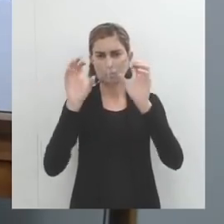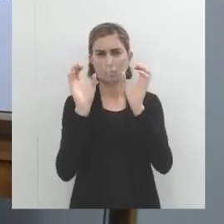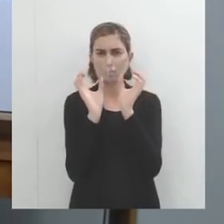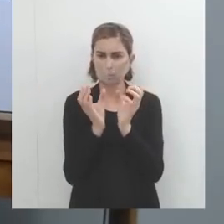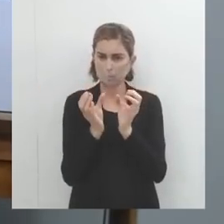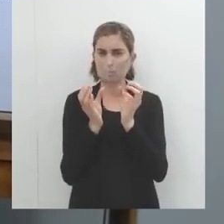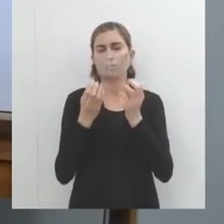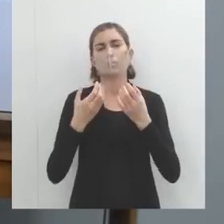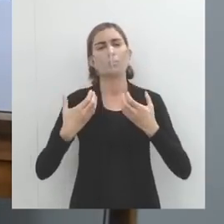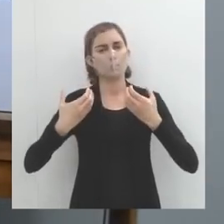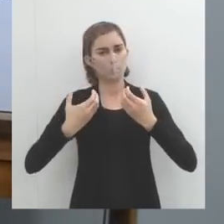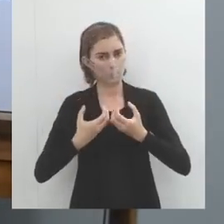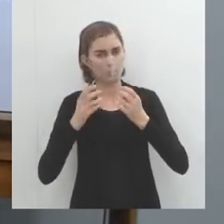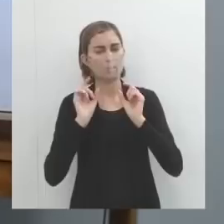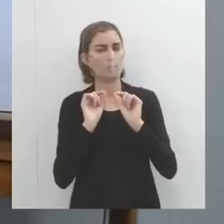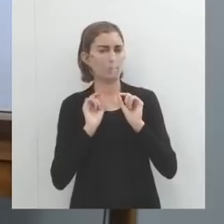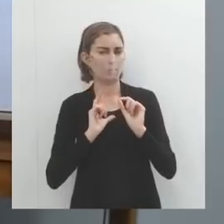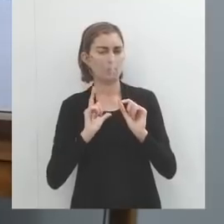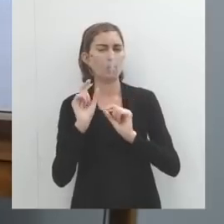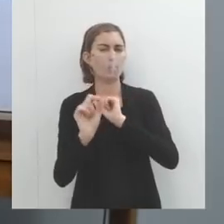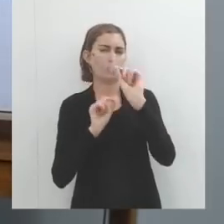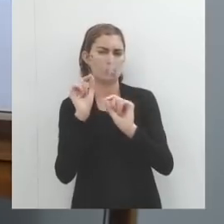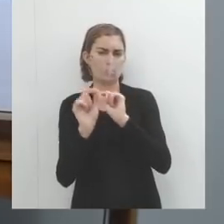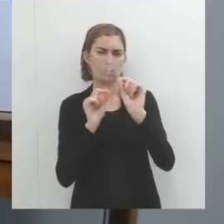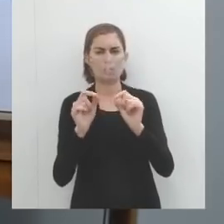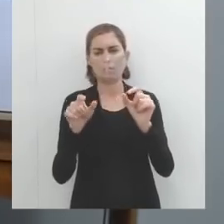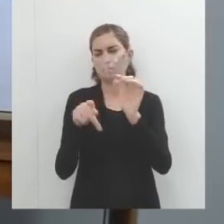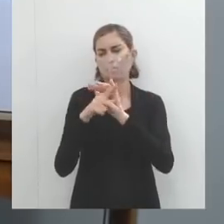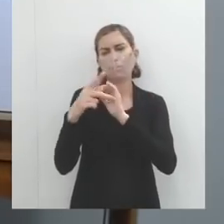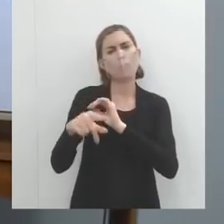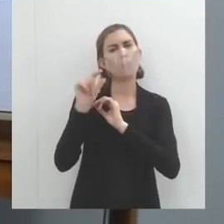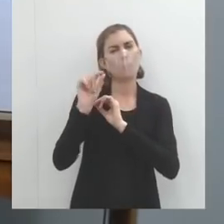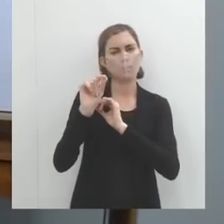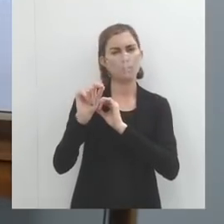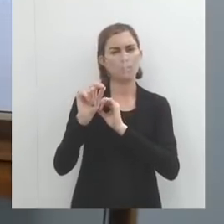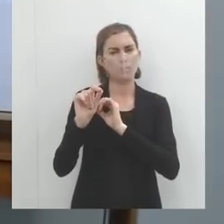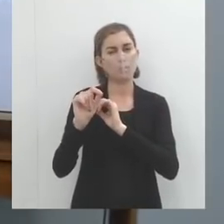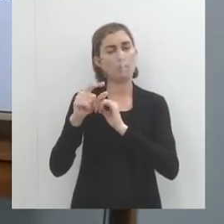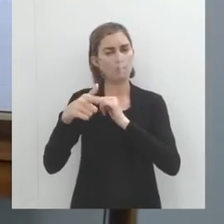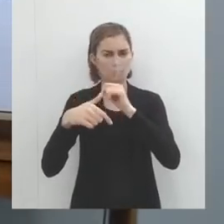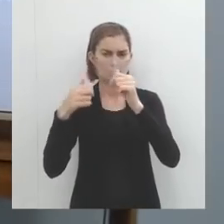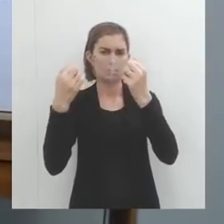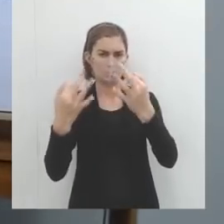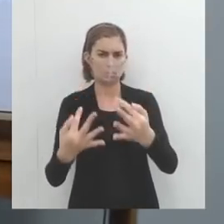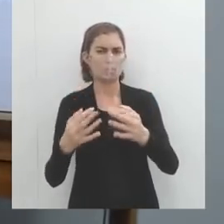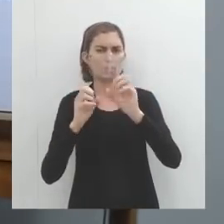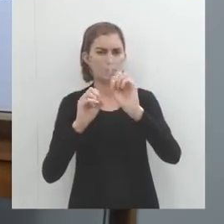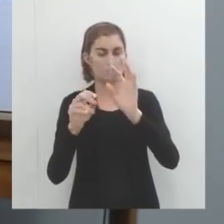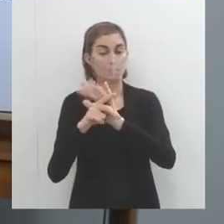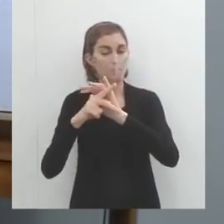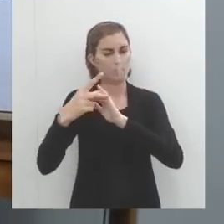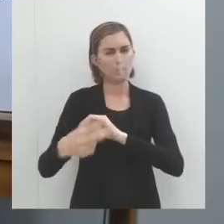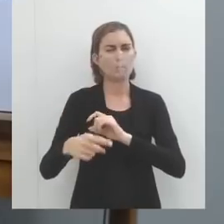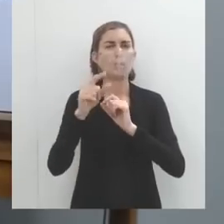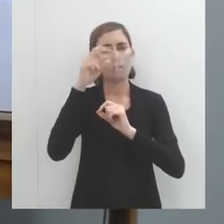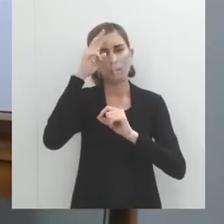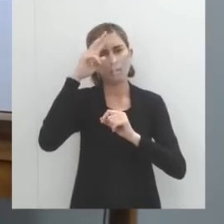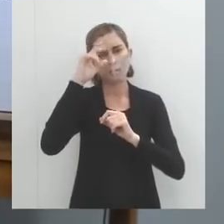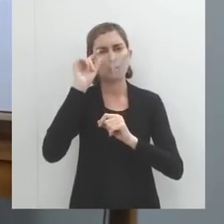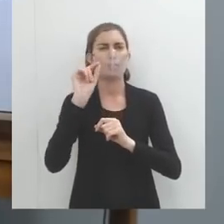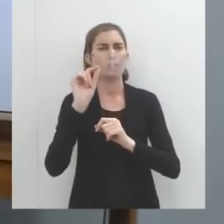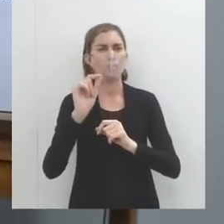gônadas masculinas. E assim, André, mas de que é formado os testículos? Quando a gente trabalha especificamente com o testículo, você vai ter que lembrar